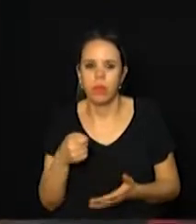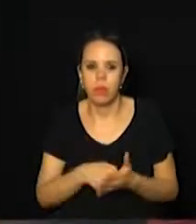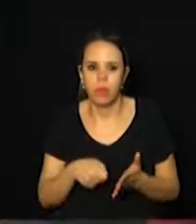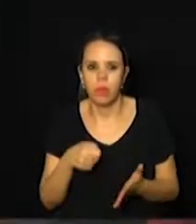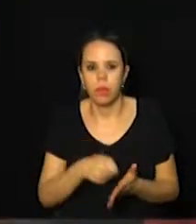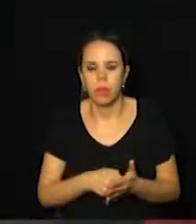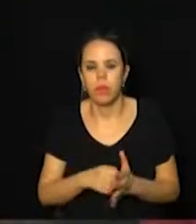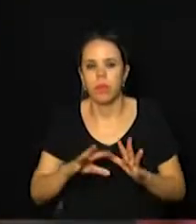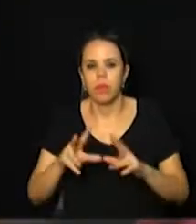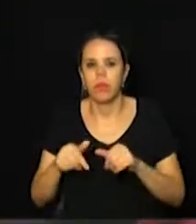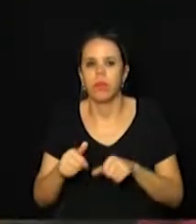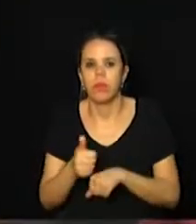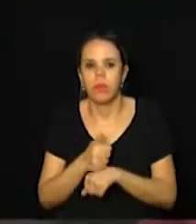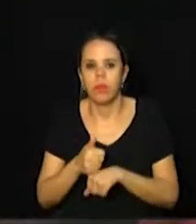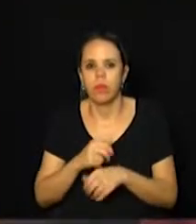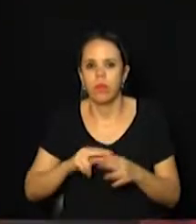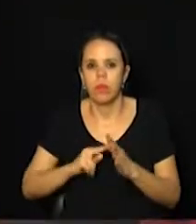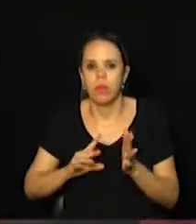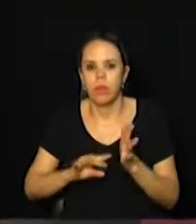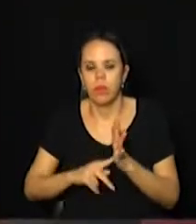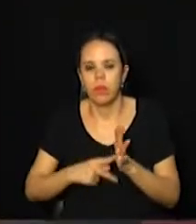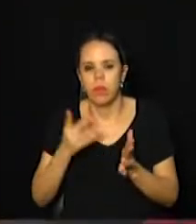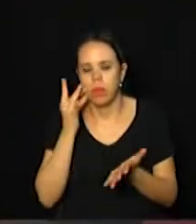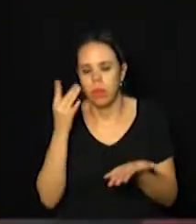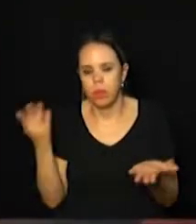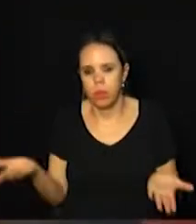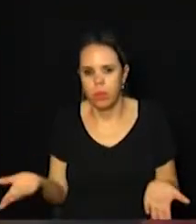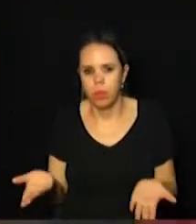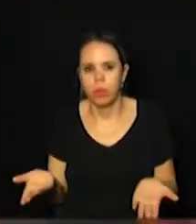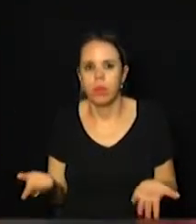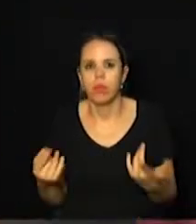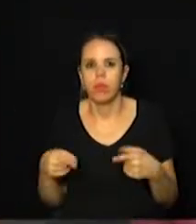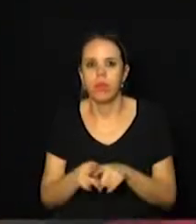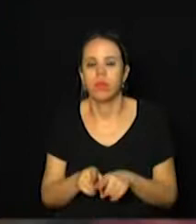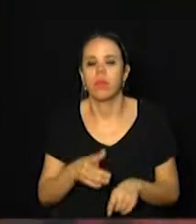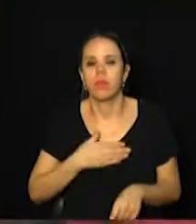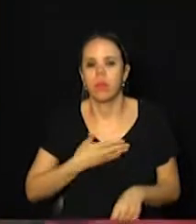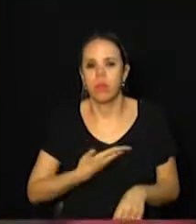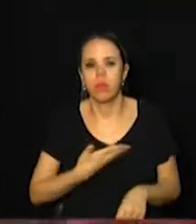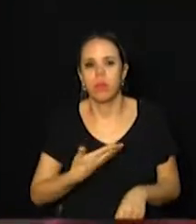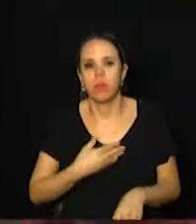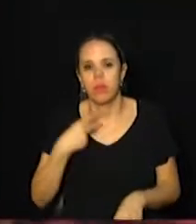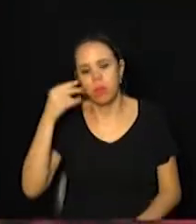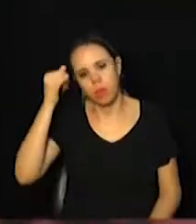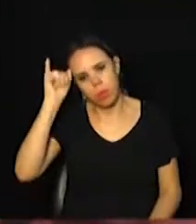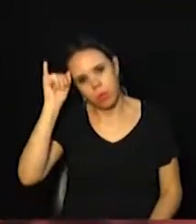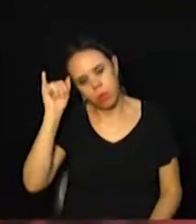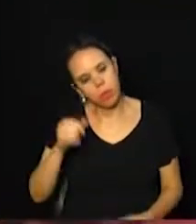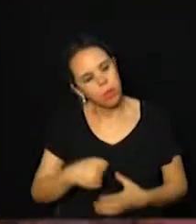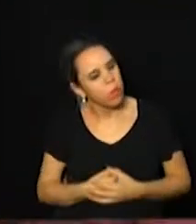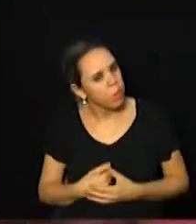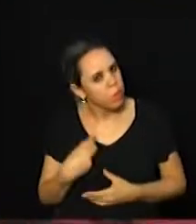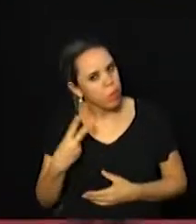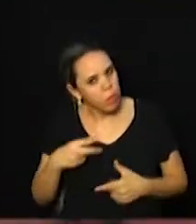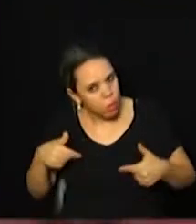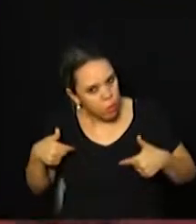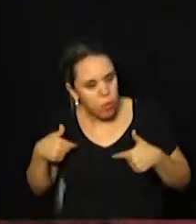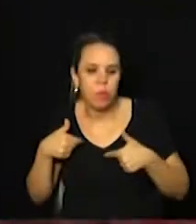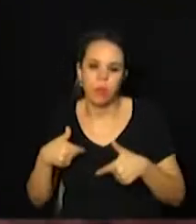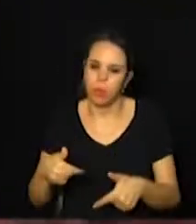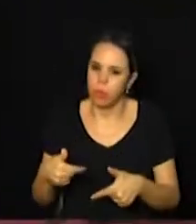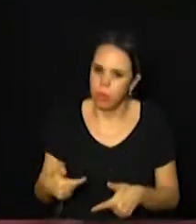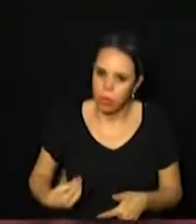com todos esses sindicatos aqui presentes e também com meu nobre colega o Paulo Búfalo um vereador atuante